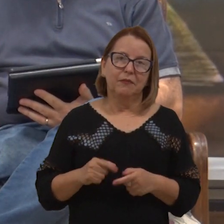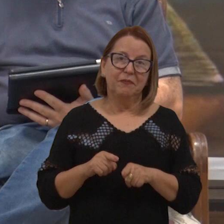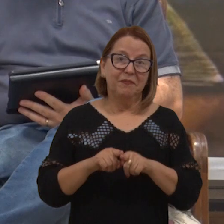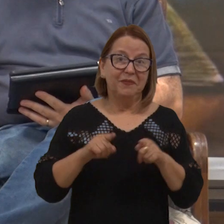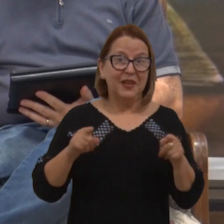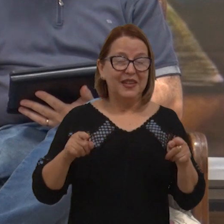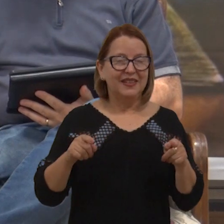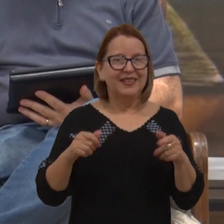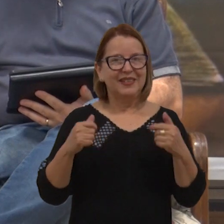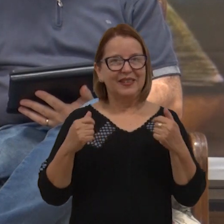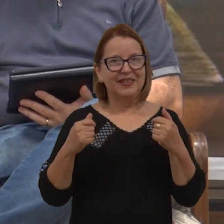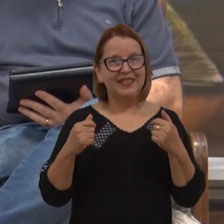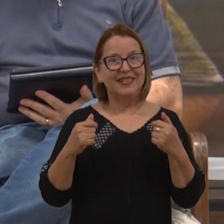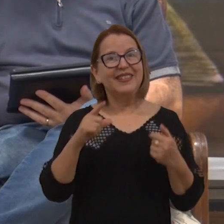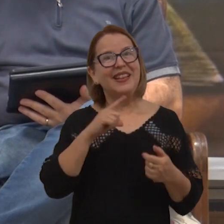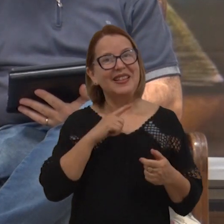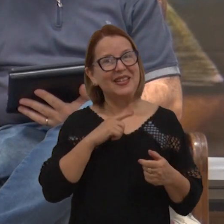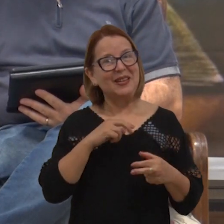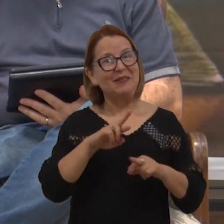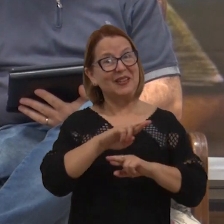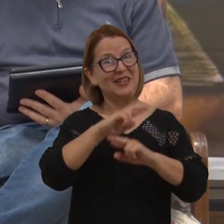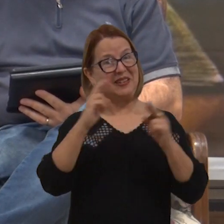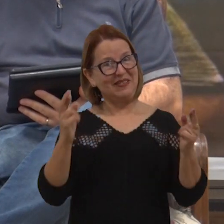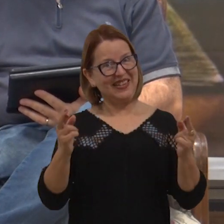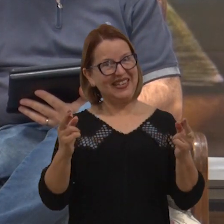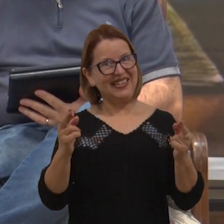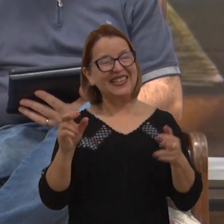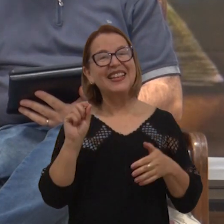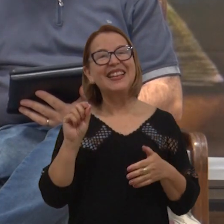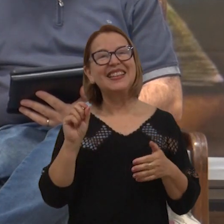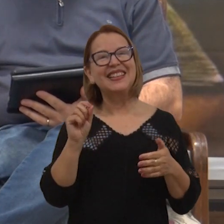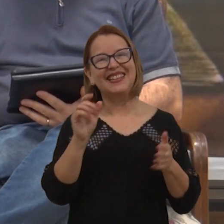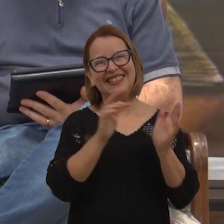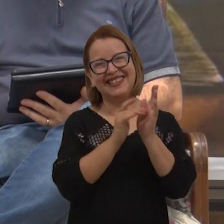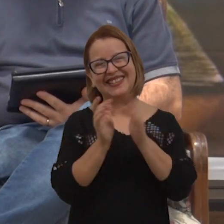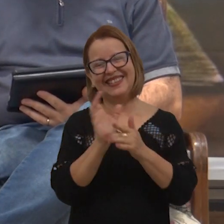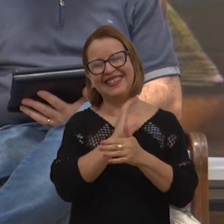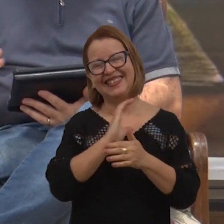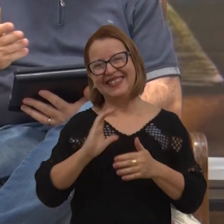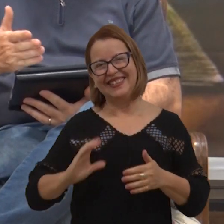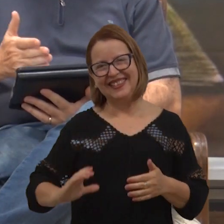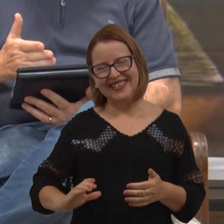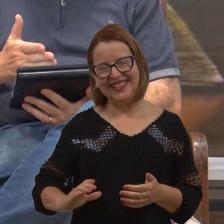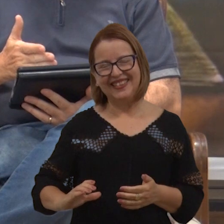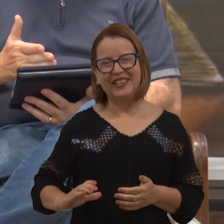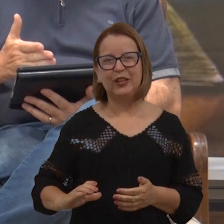perdido. Mas nós temos uma esperança que é Jesus Cristo. E